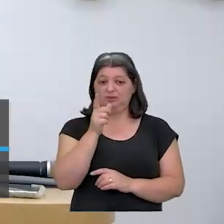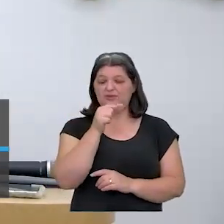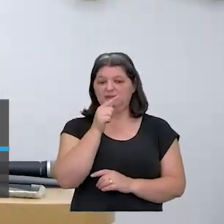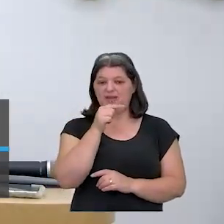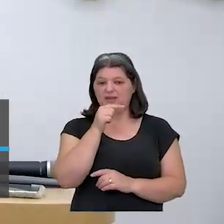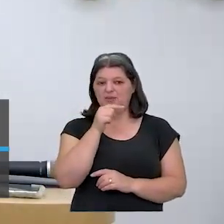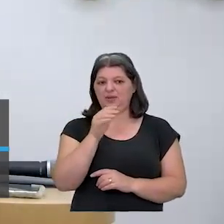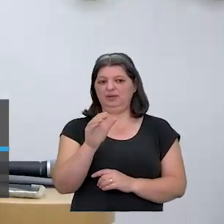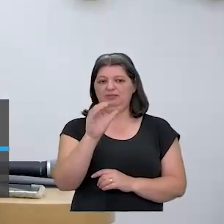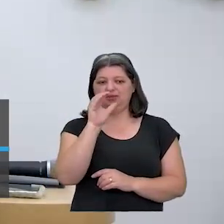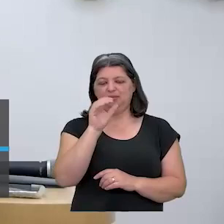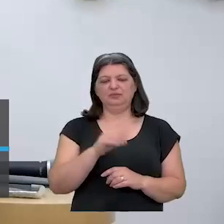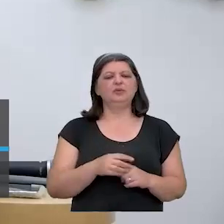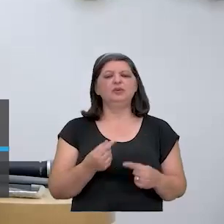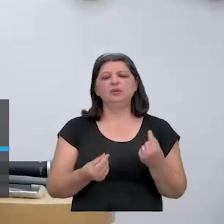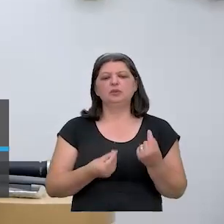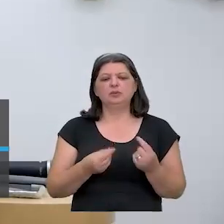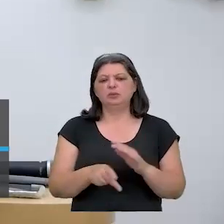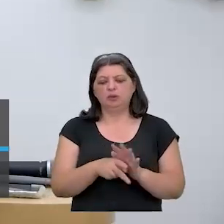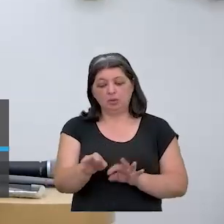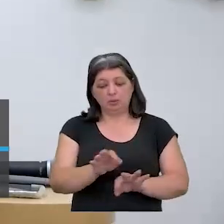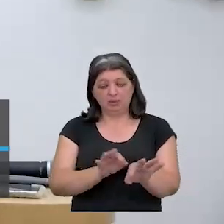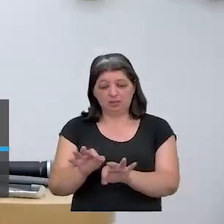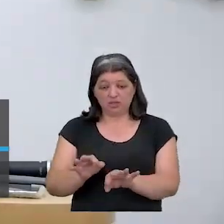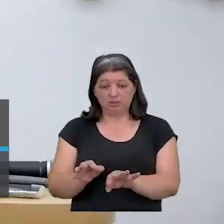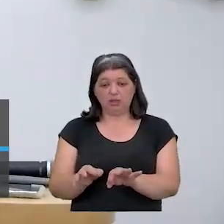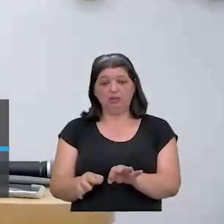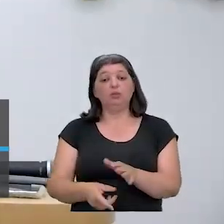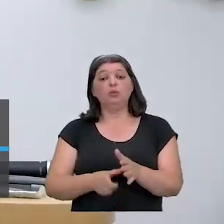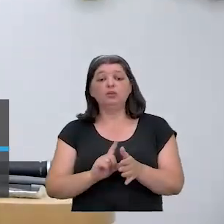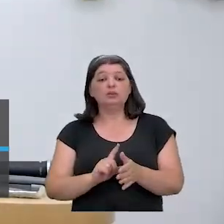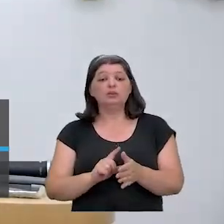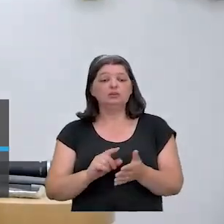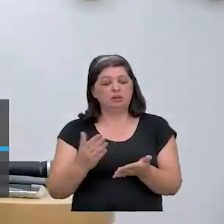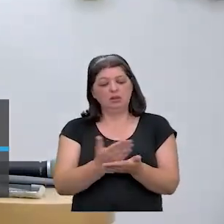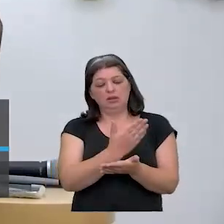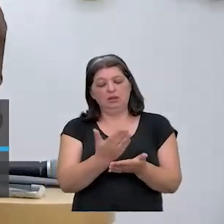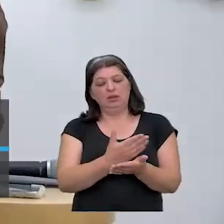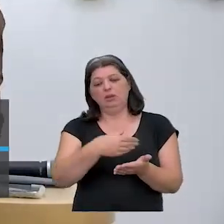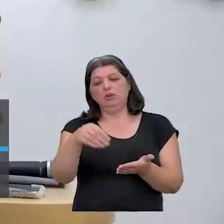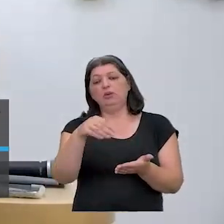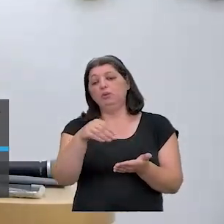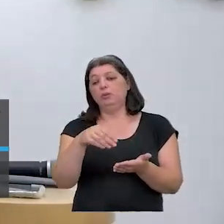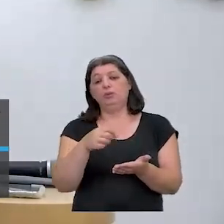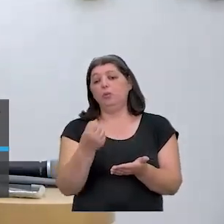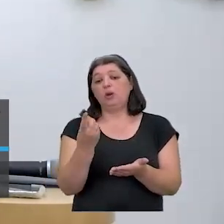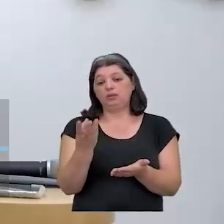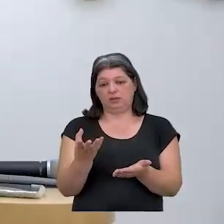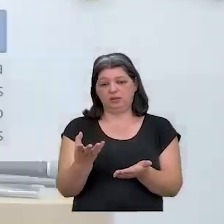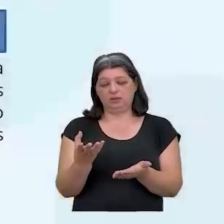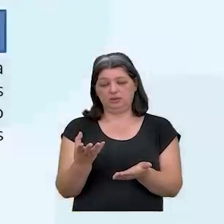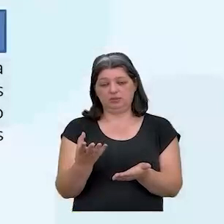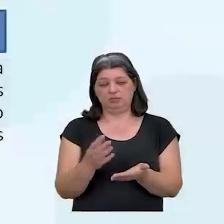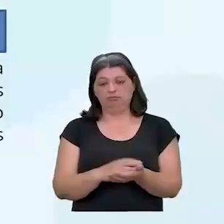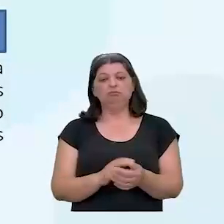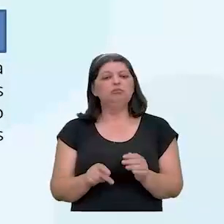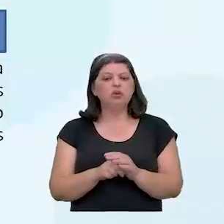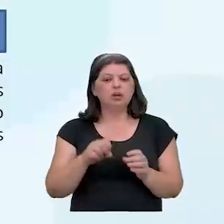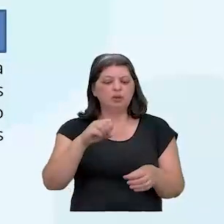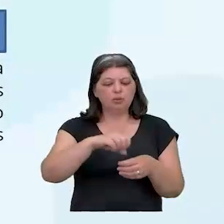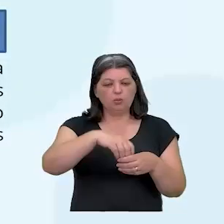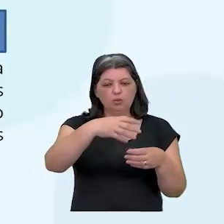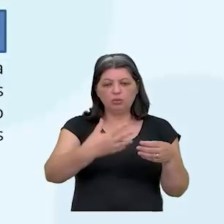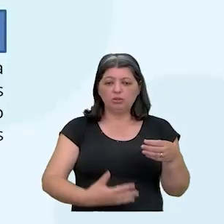algum planejamento feito em cima disso. Por quê? Quantas páginas vai ter essa fanzine? Qual conteúdo vai ser tratado